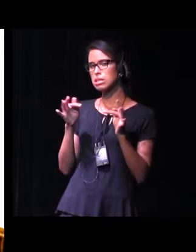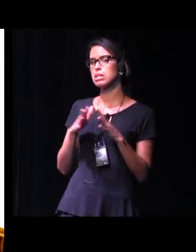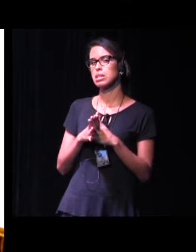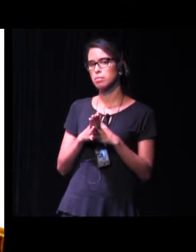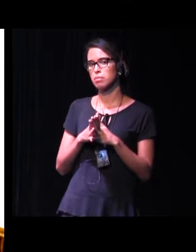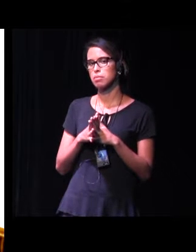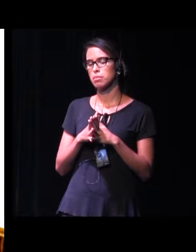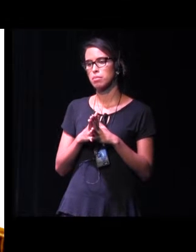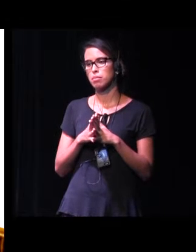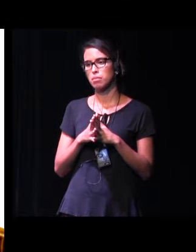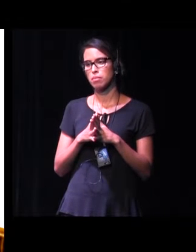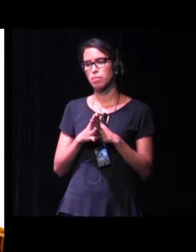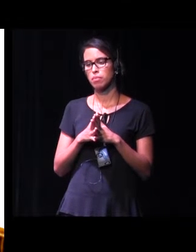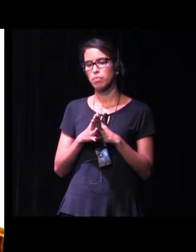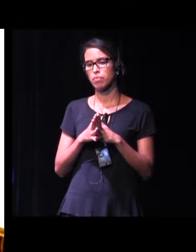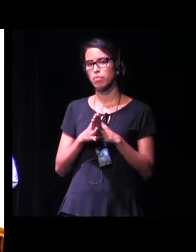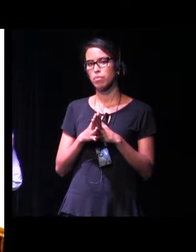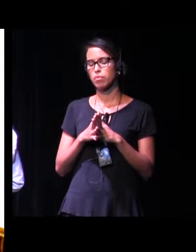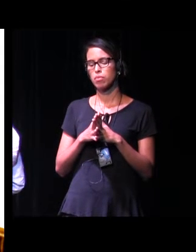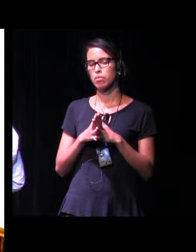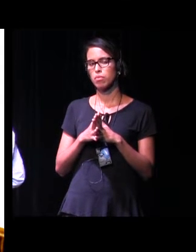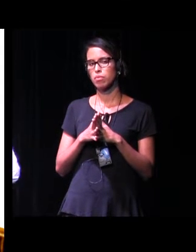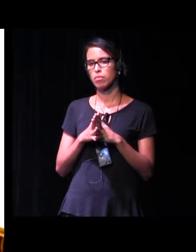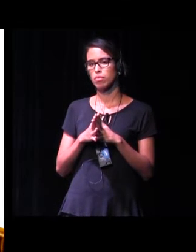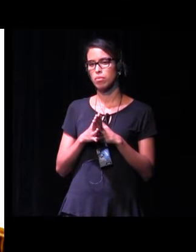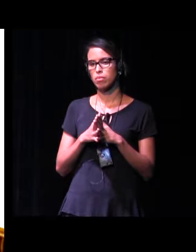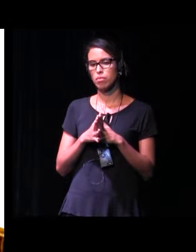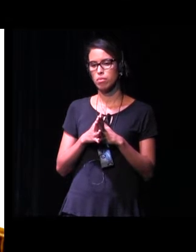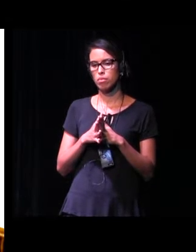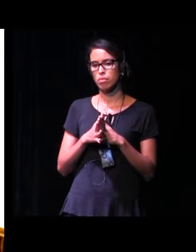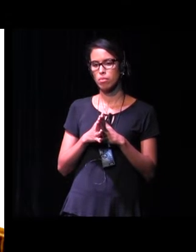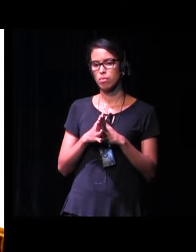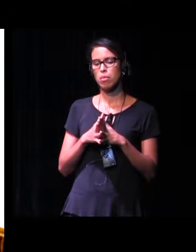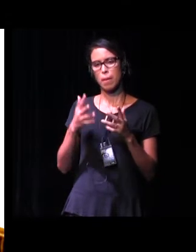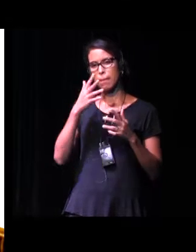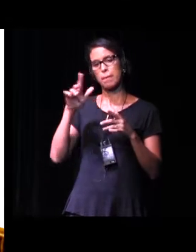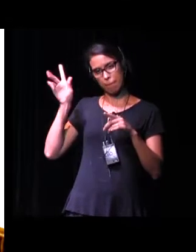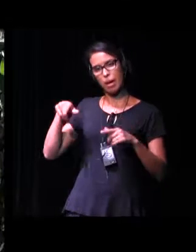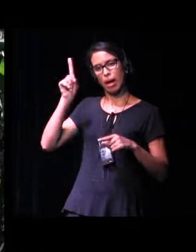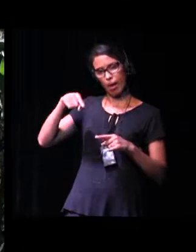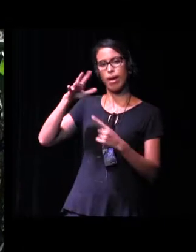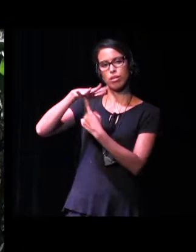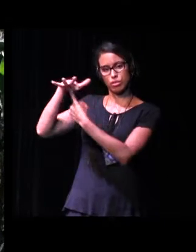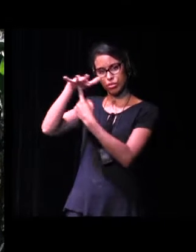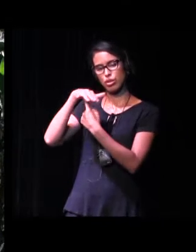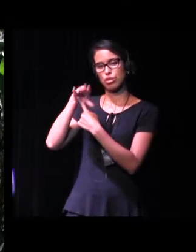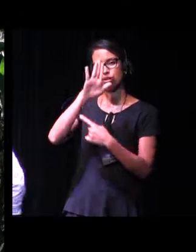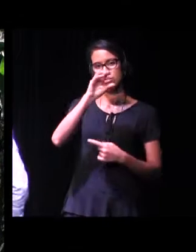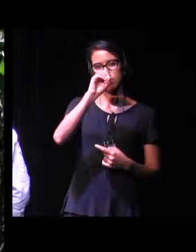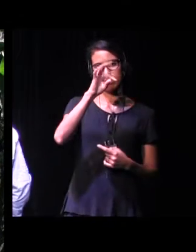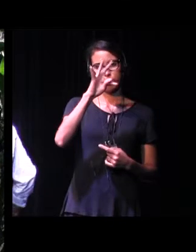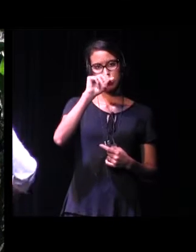Parece simples, um grande teto, como num viveiro, como no Jardim